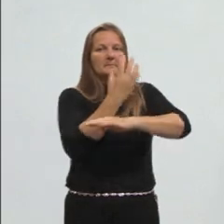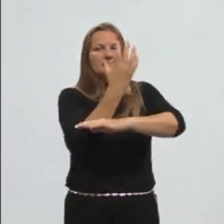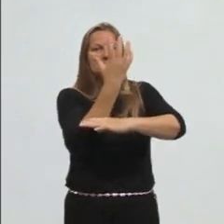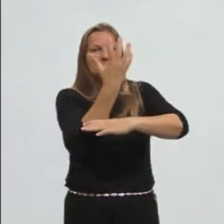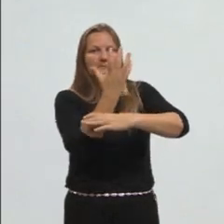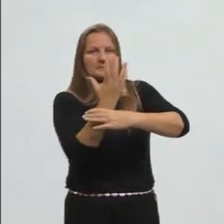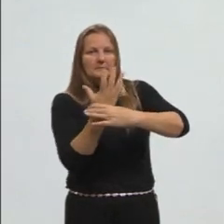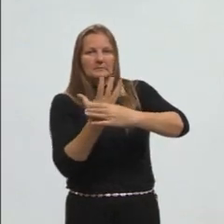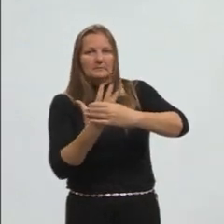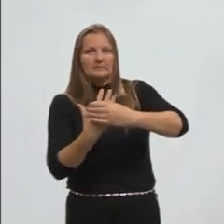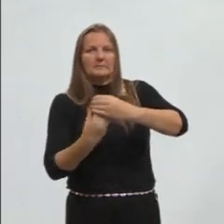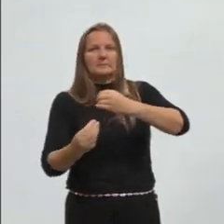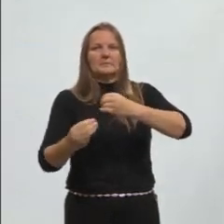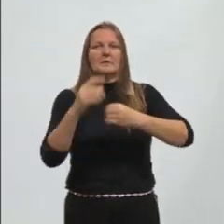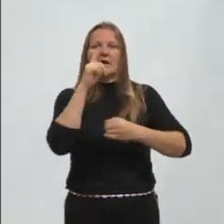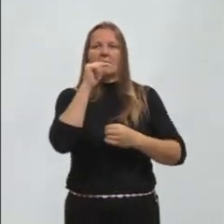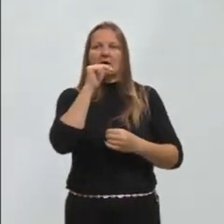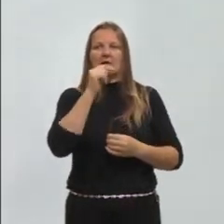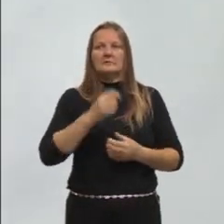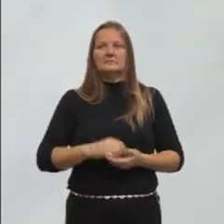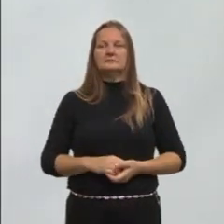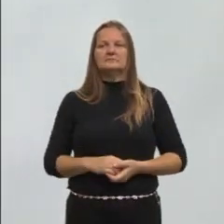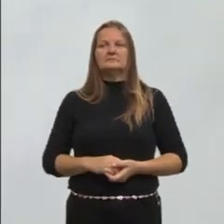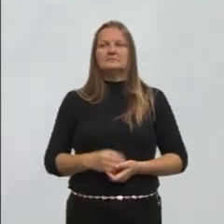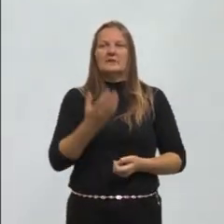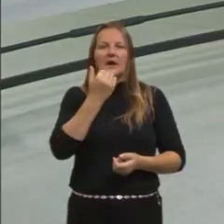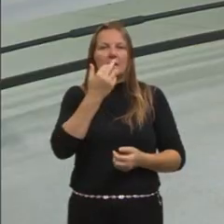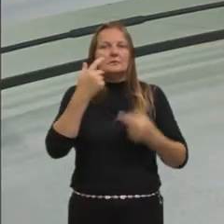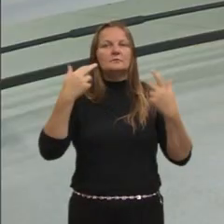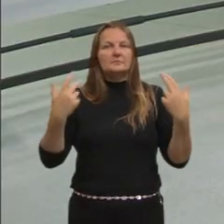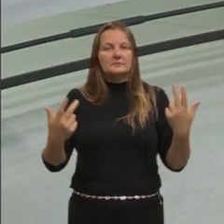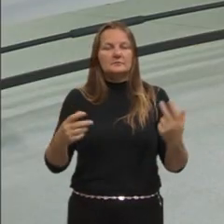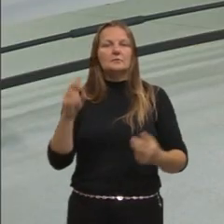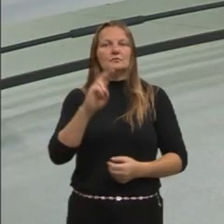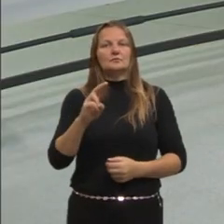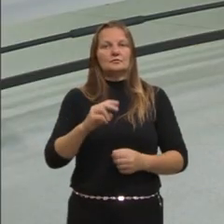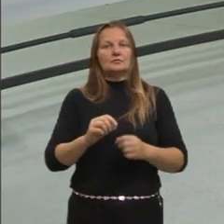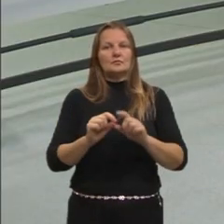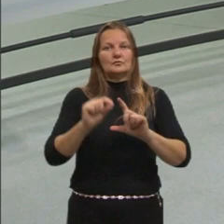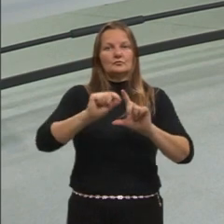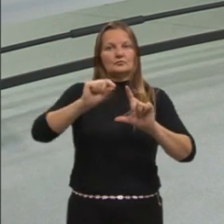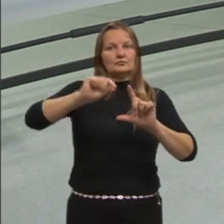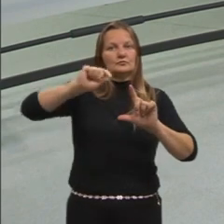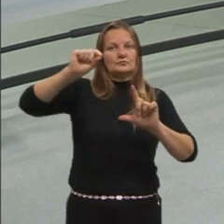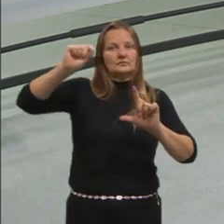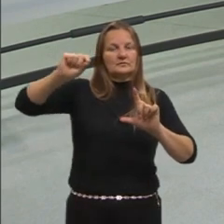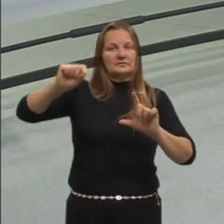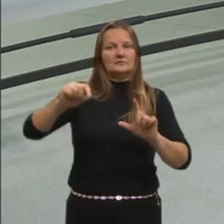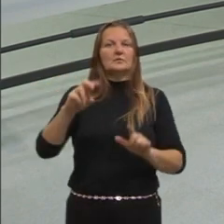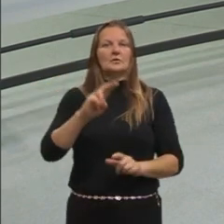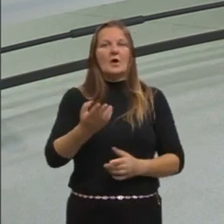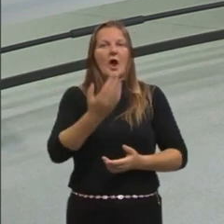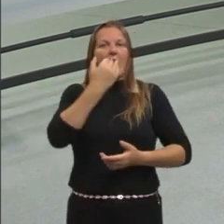né já que é através da água da alimentação que a gente tá maior índice de absorção